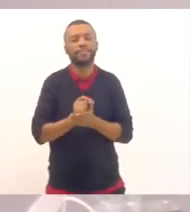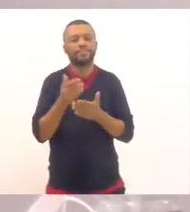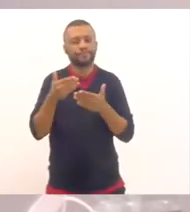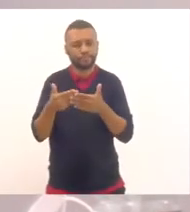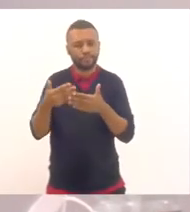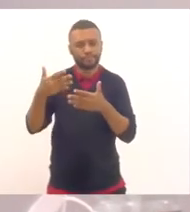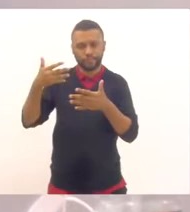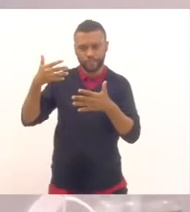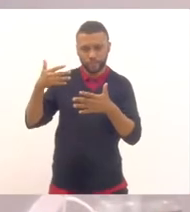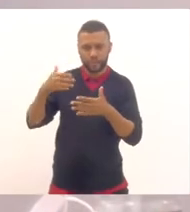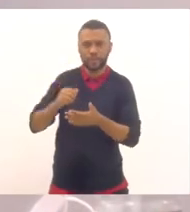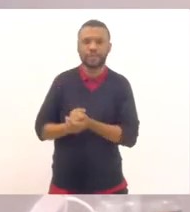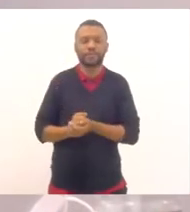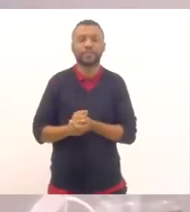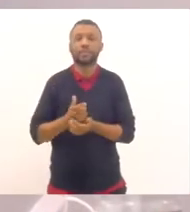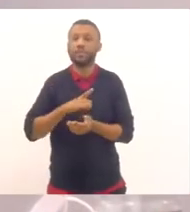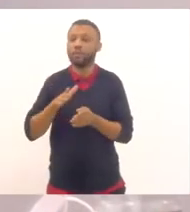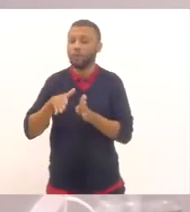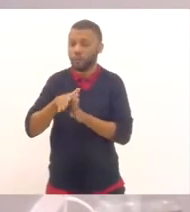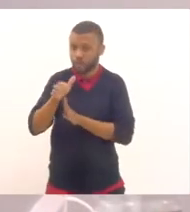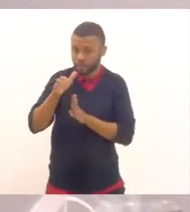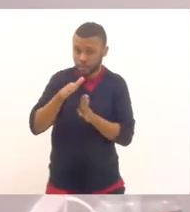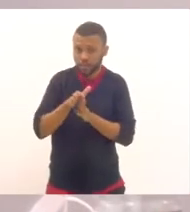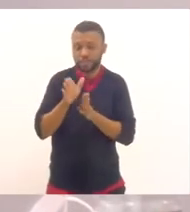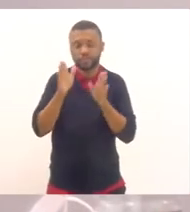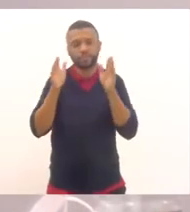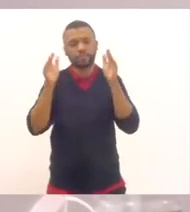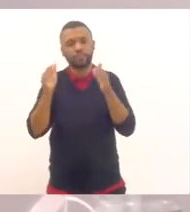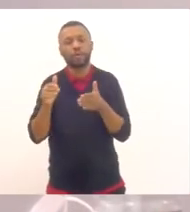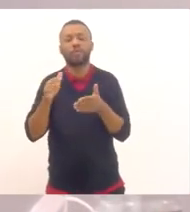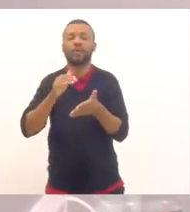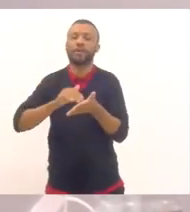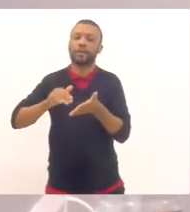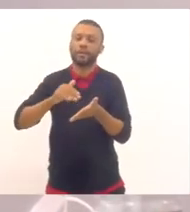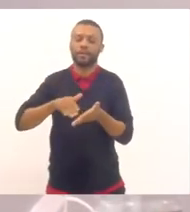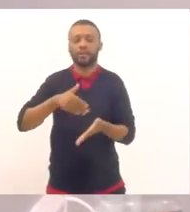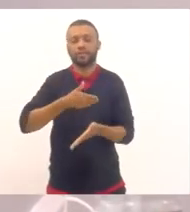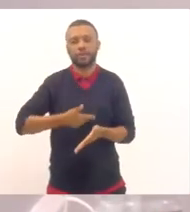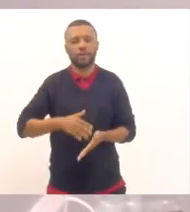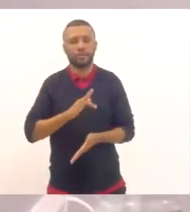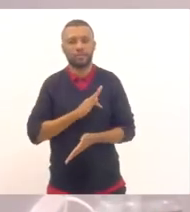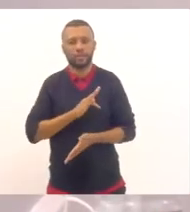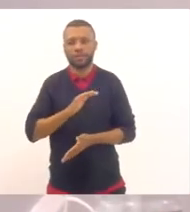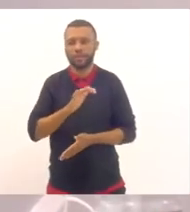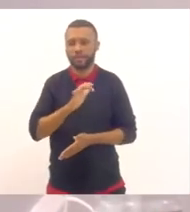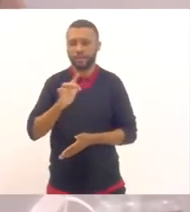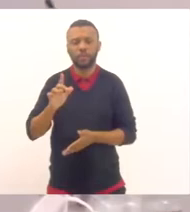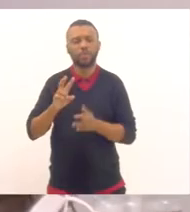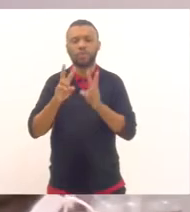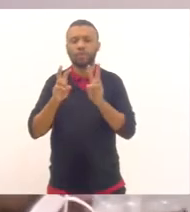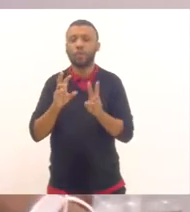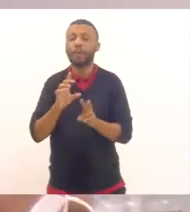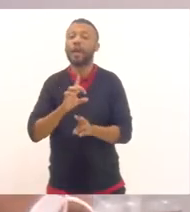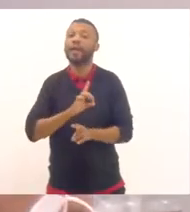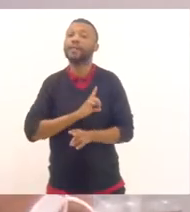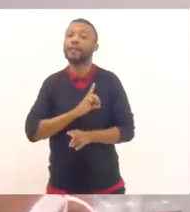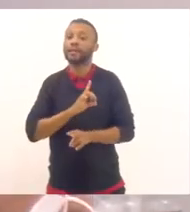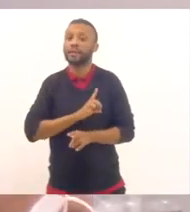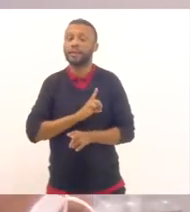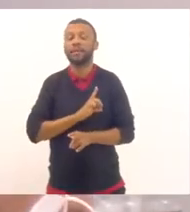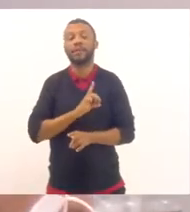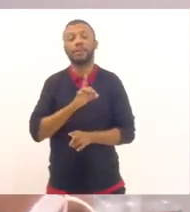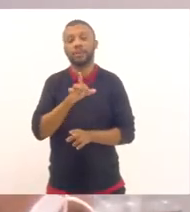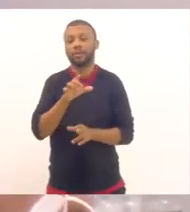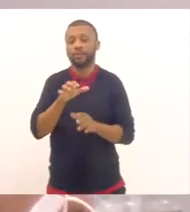recentemente uma orientação por parte da Secretaria de Estado da Polícia Civil sobre as delegacias que